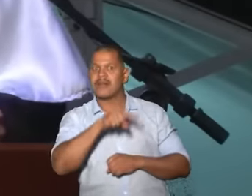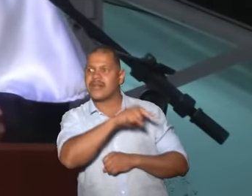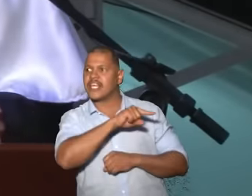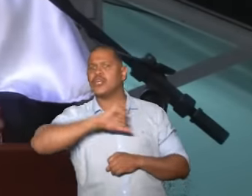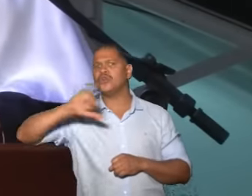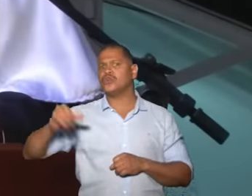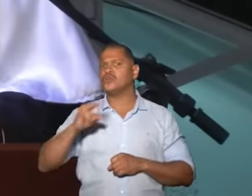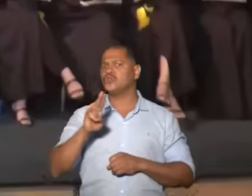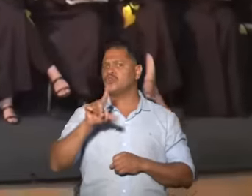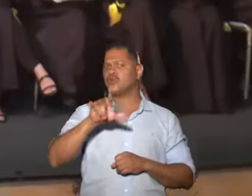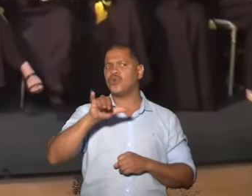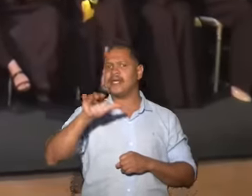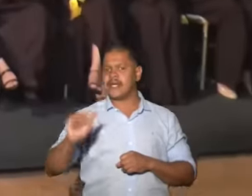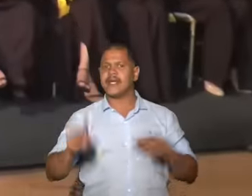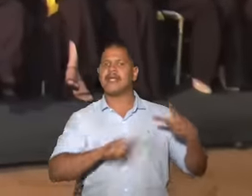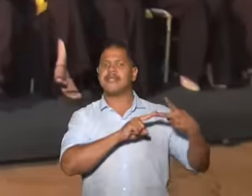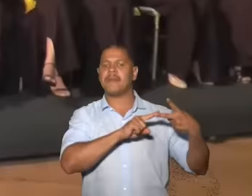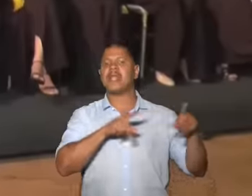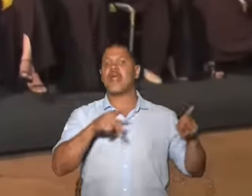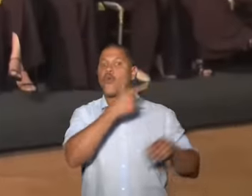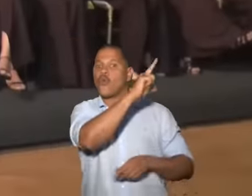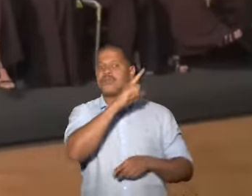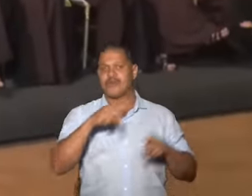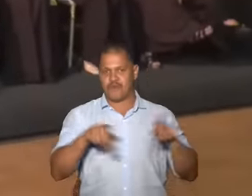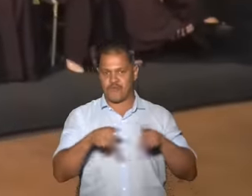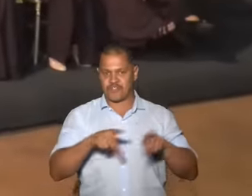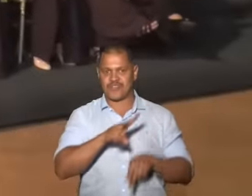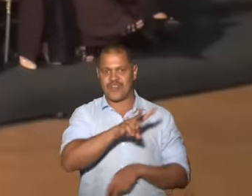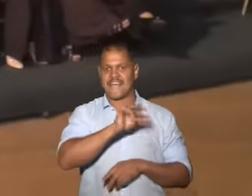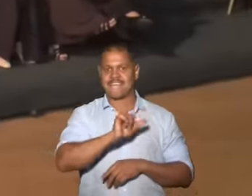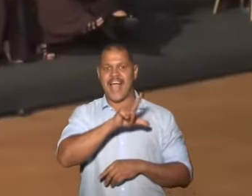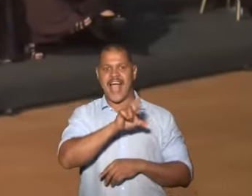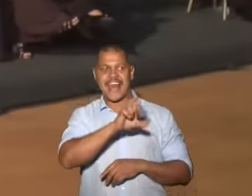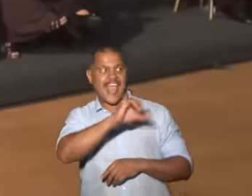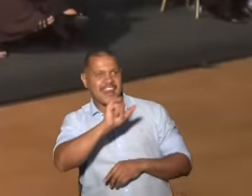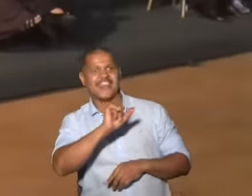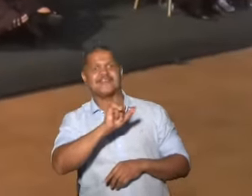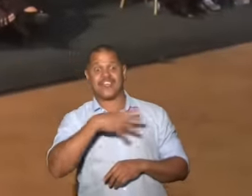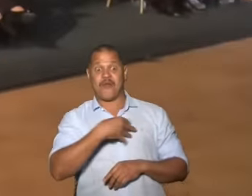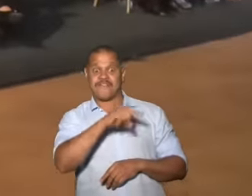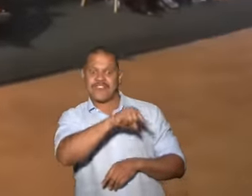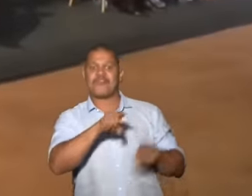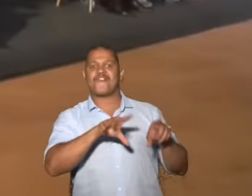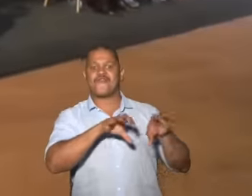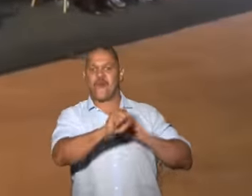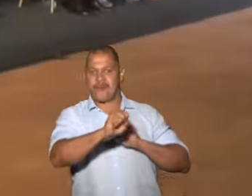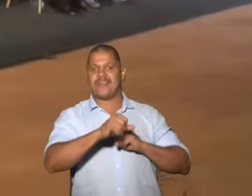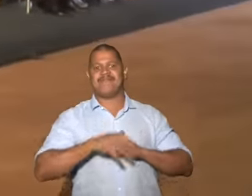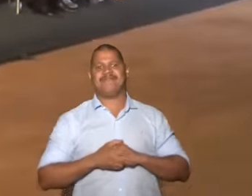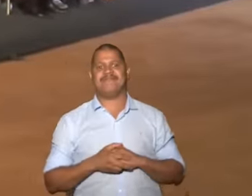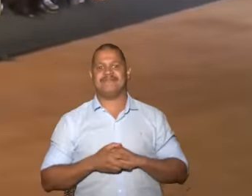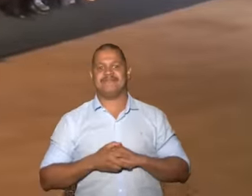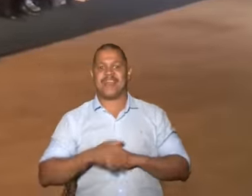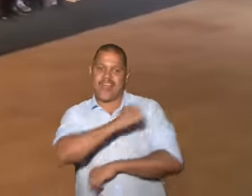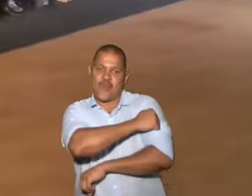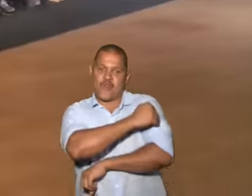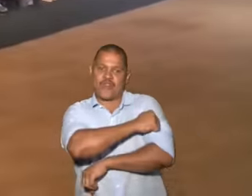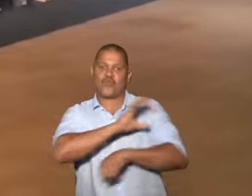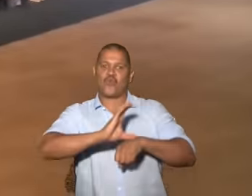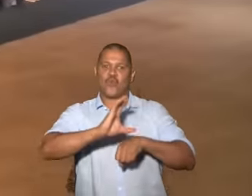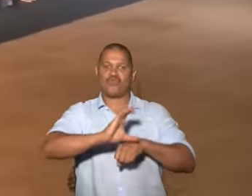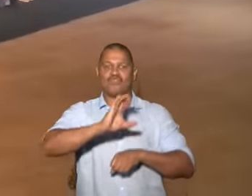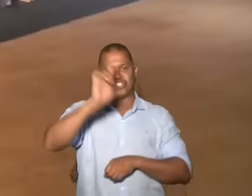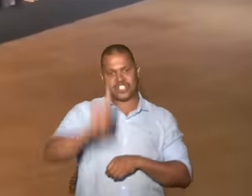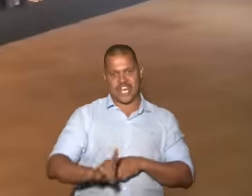Biologia. E a professora Valéria Menin, que também se encontra presente, mãe da formanda da aluna de Direito. Em